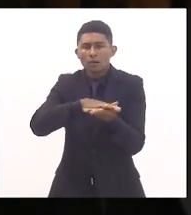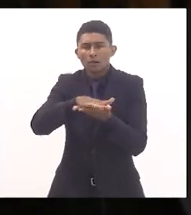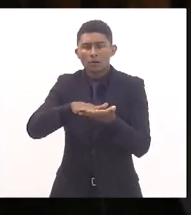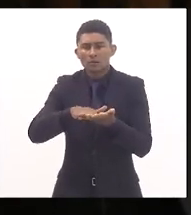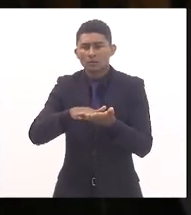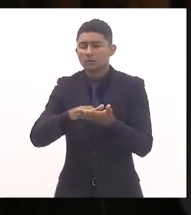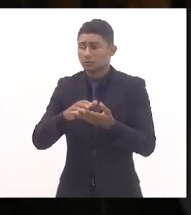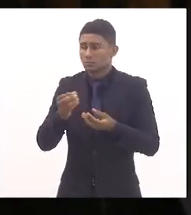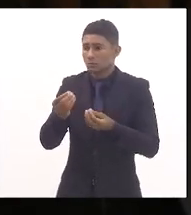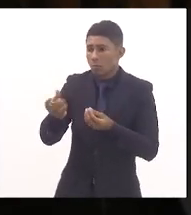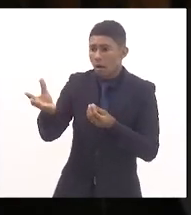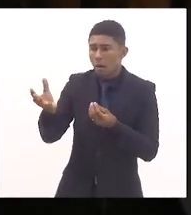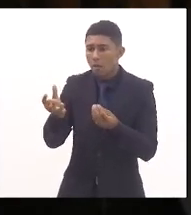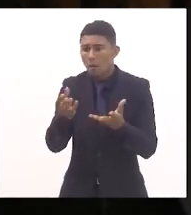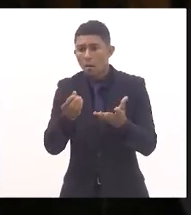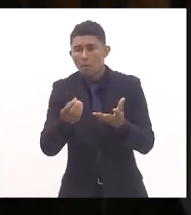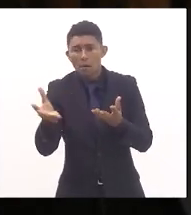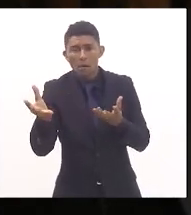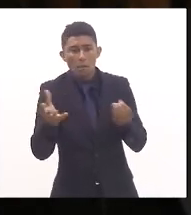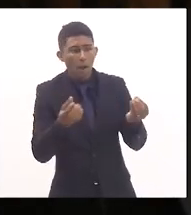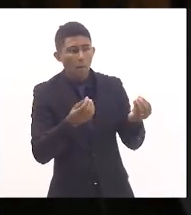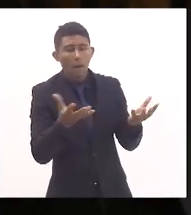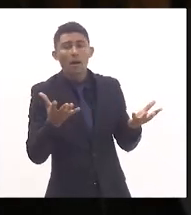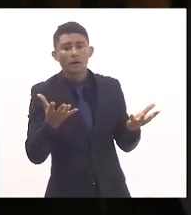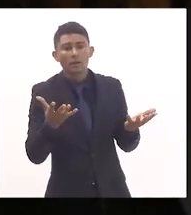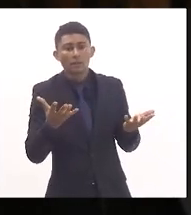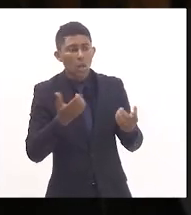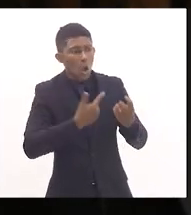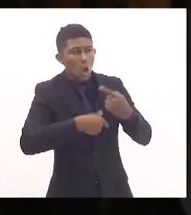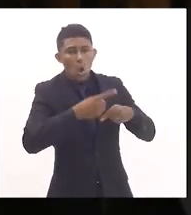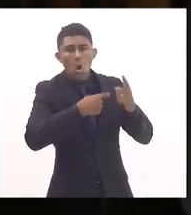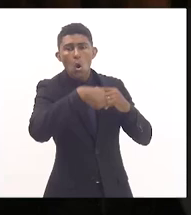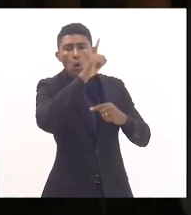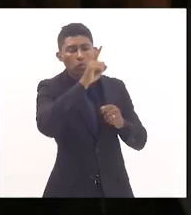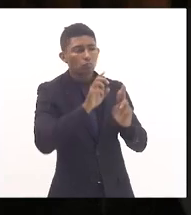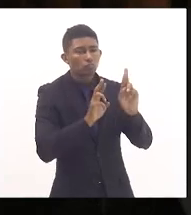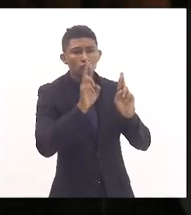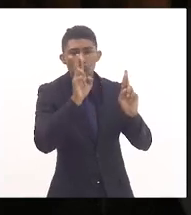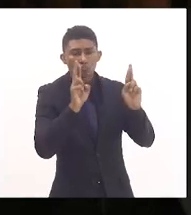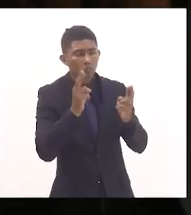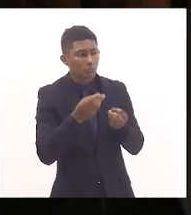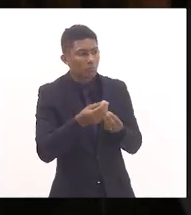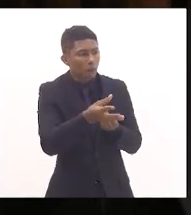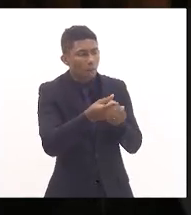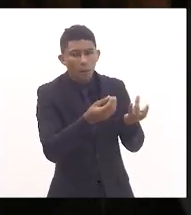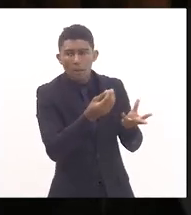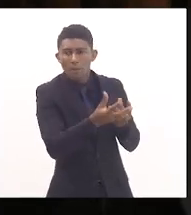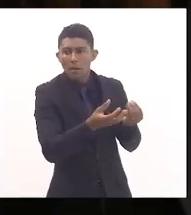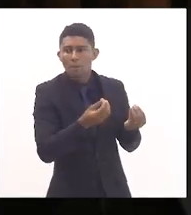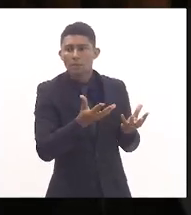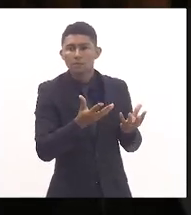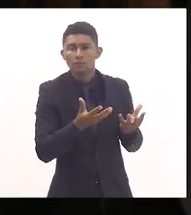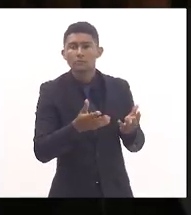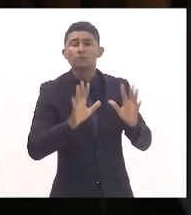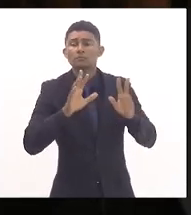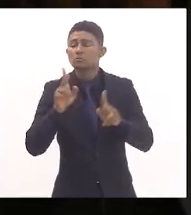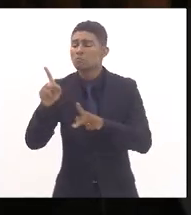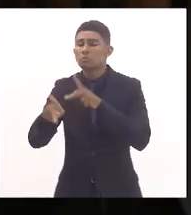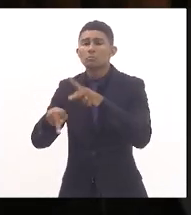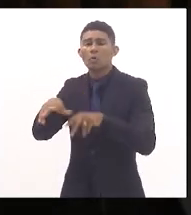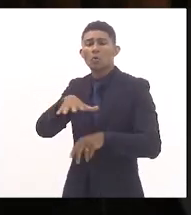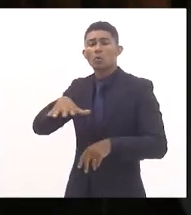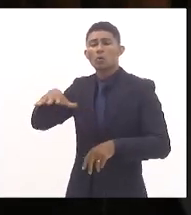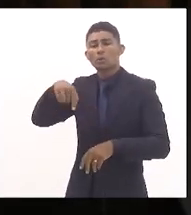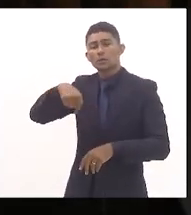dividendos polpudos a rodo e em sacrifício da população